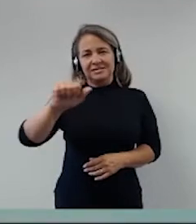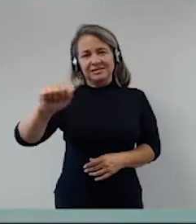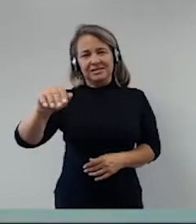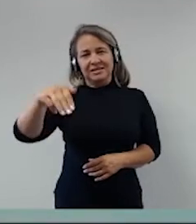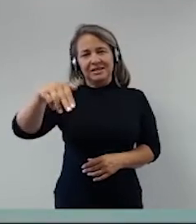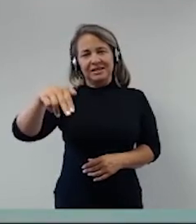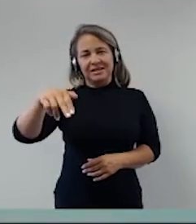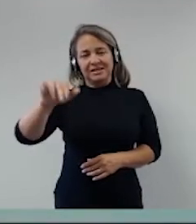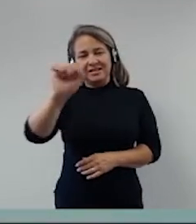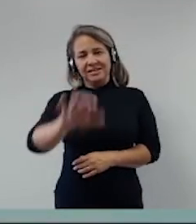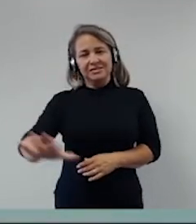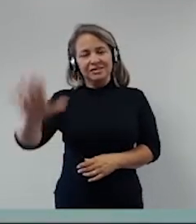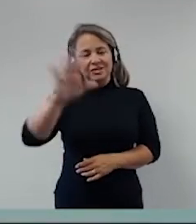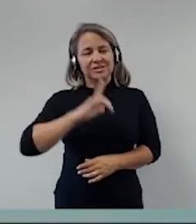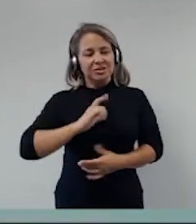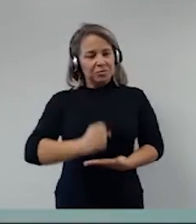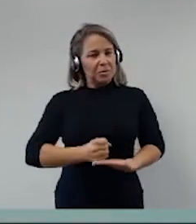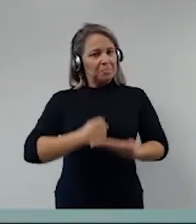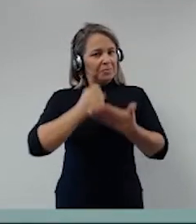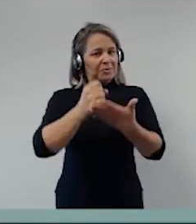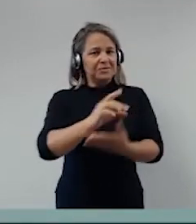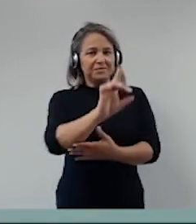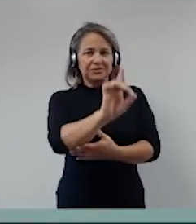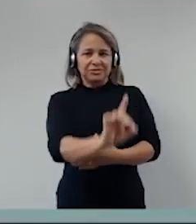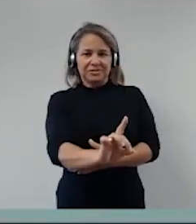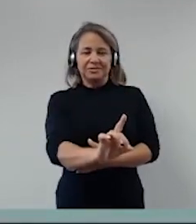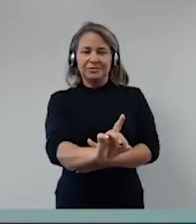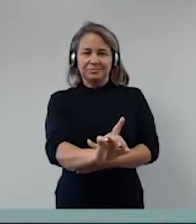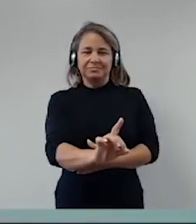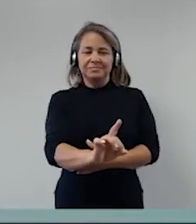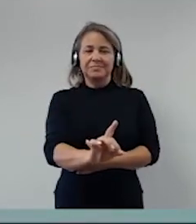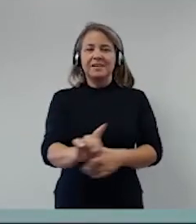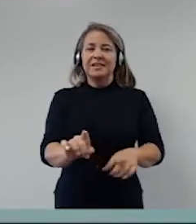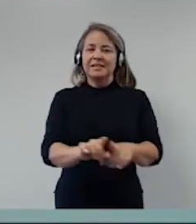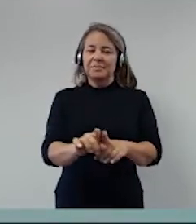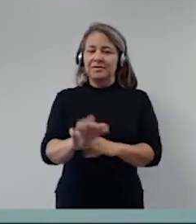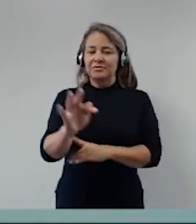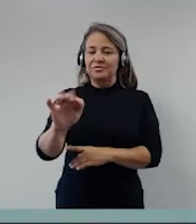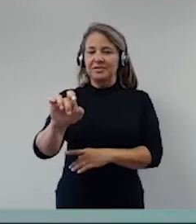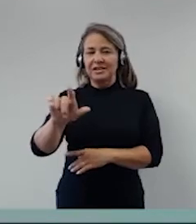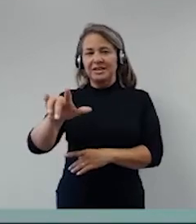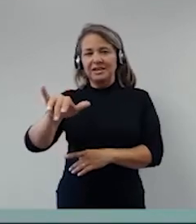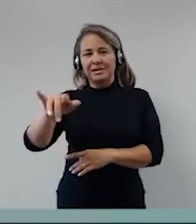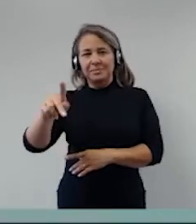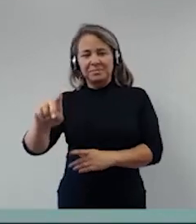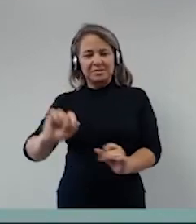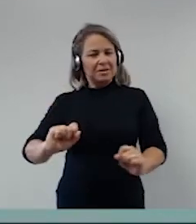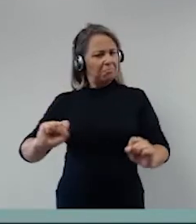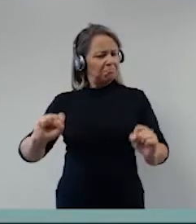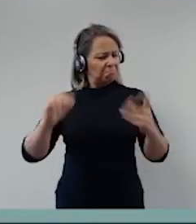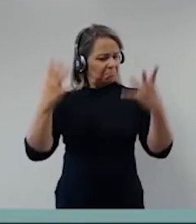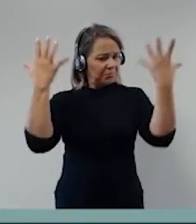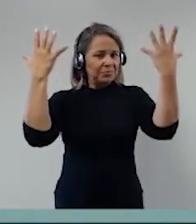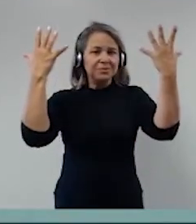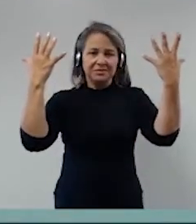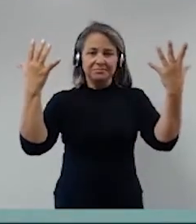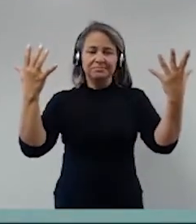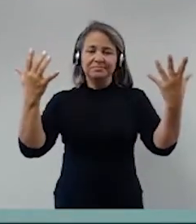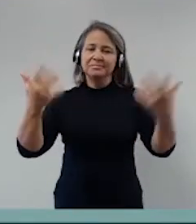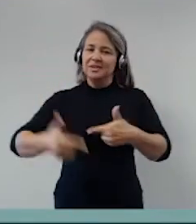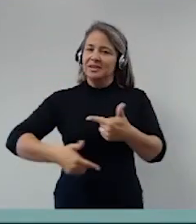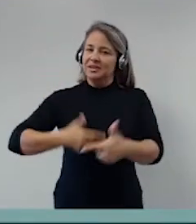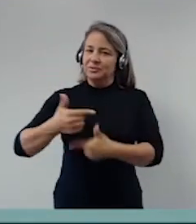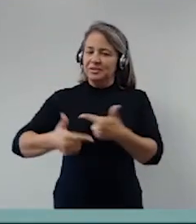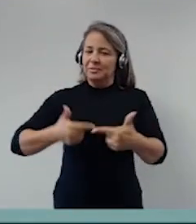com certeza com todo o apoio da diretoria, o grande Filipe Santa Cruz, que está dando um show nesse sentido